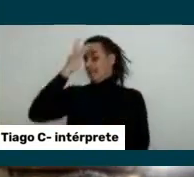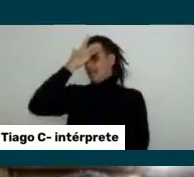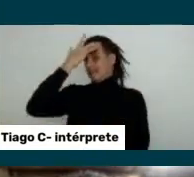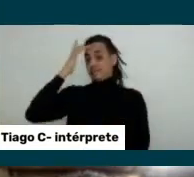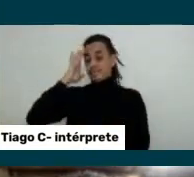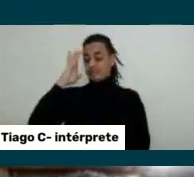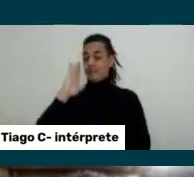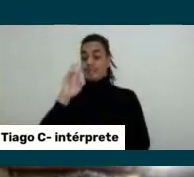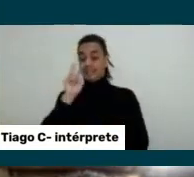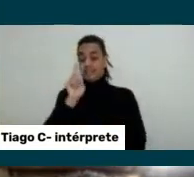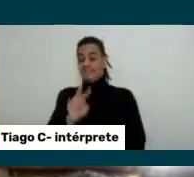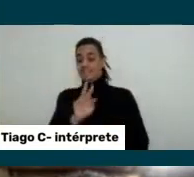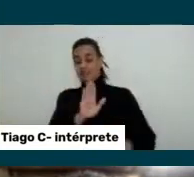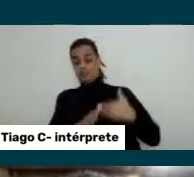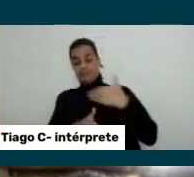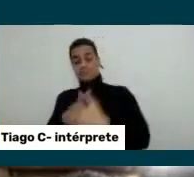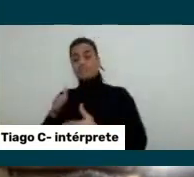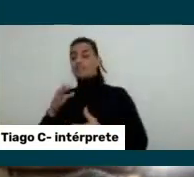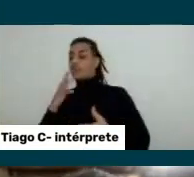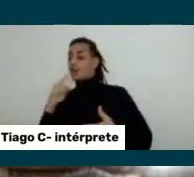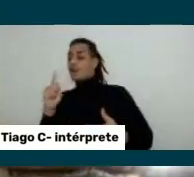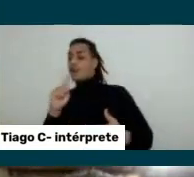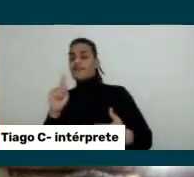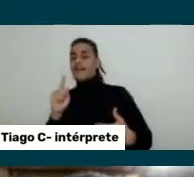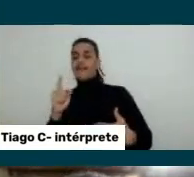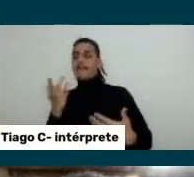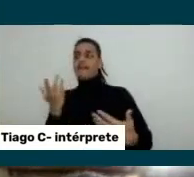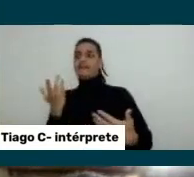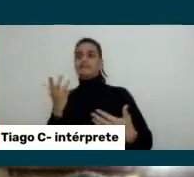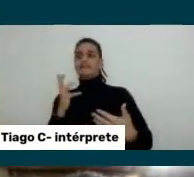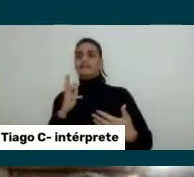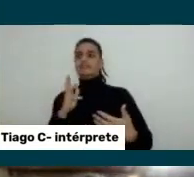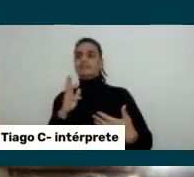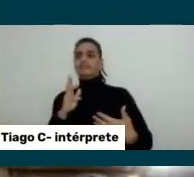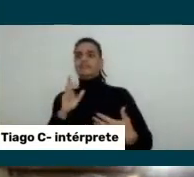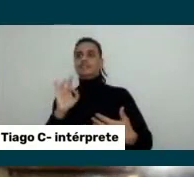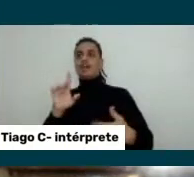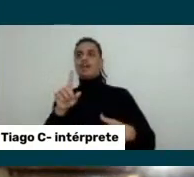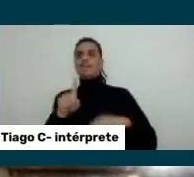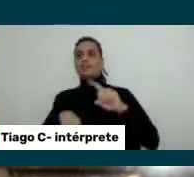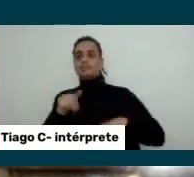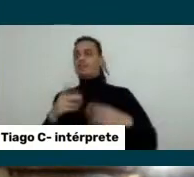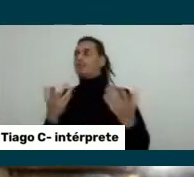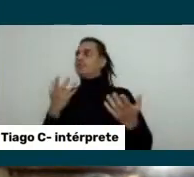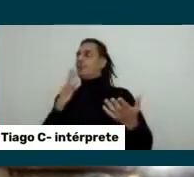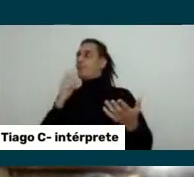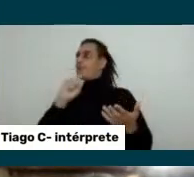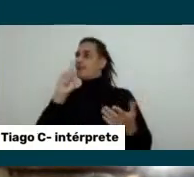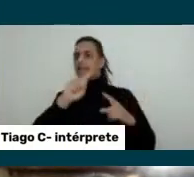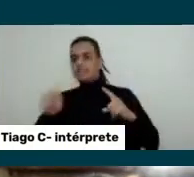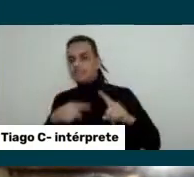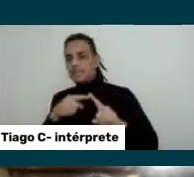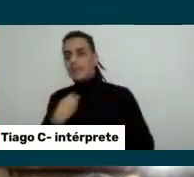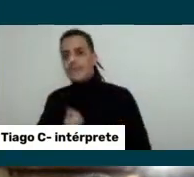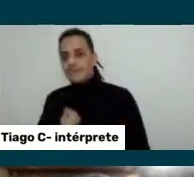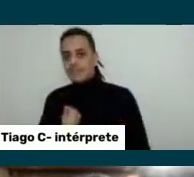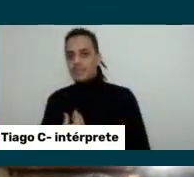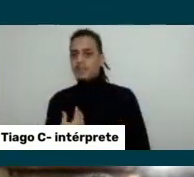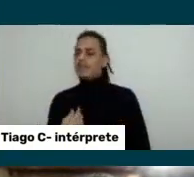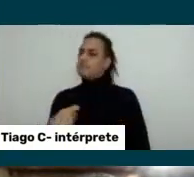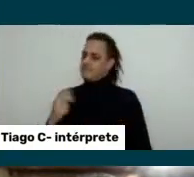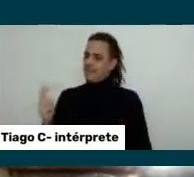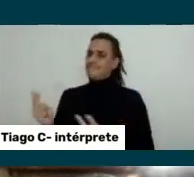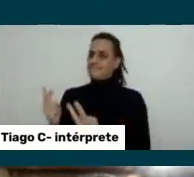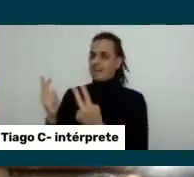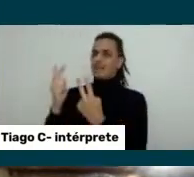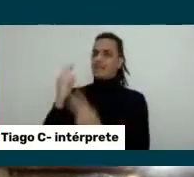mais conhecem a sua organização e seu ciclo de vida e desenvolvimento, são as pessoas que conhecem mais o seu produto. Então, valorizar a experiência dessas pessoas